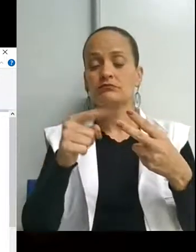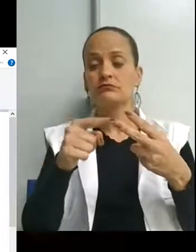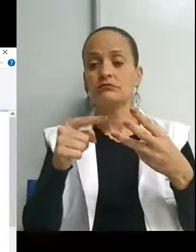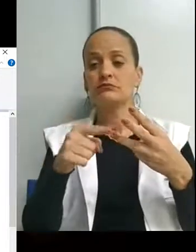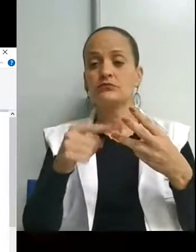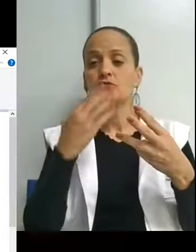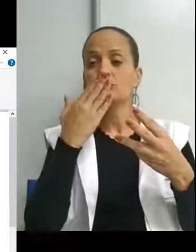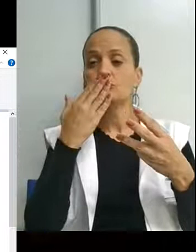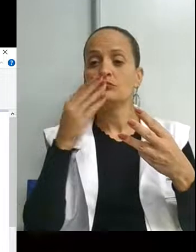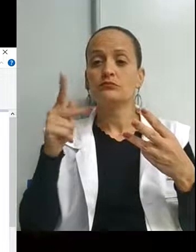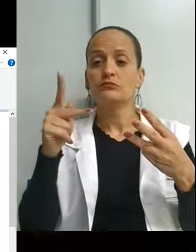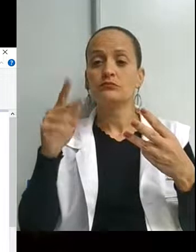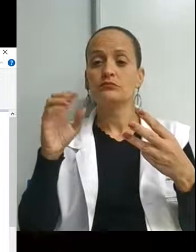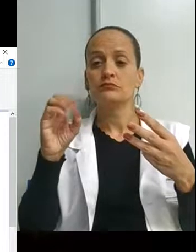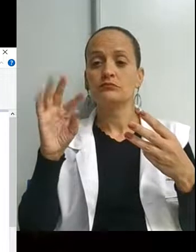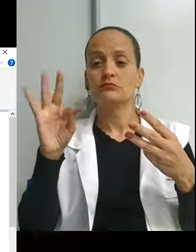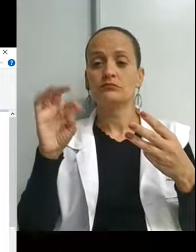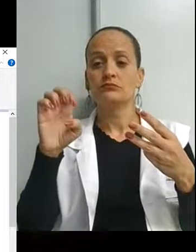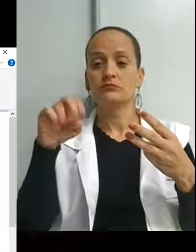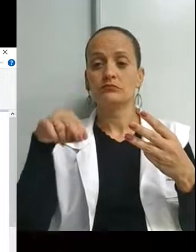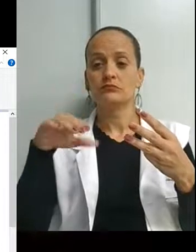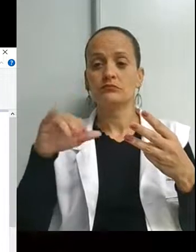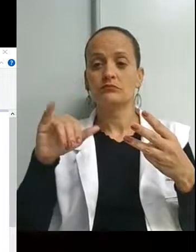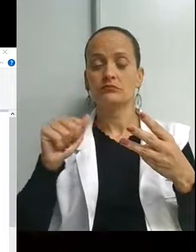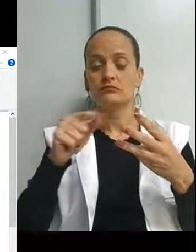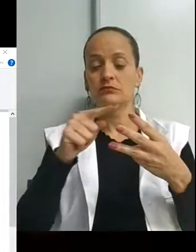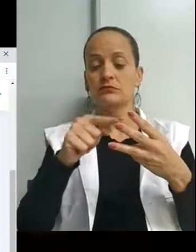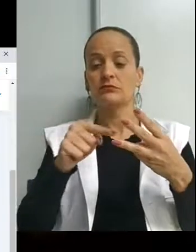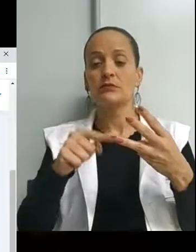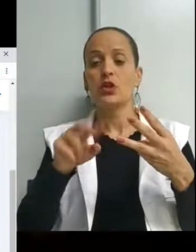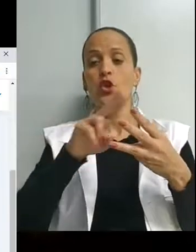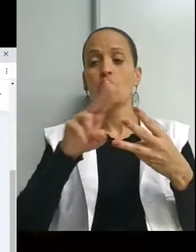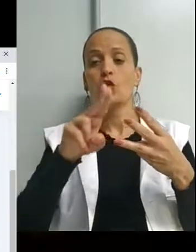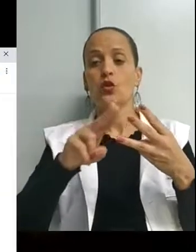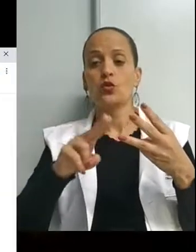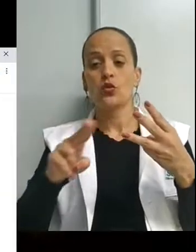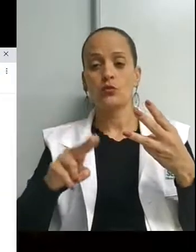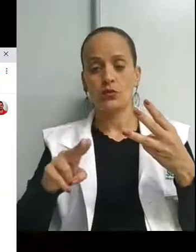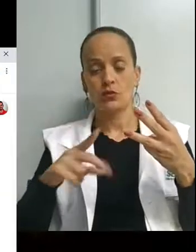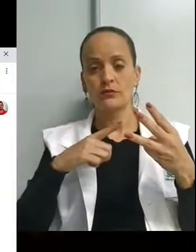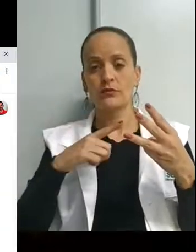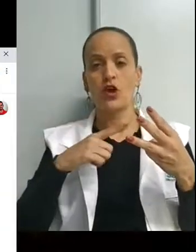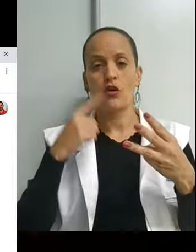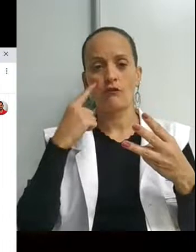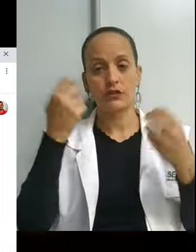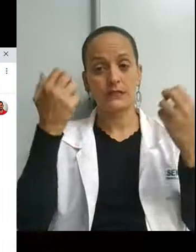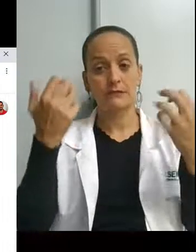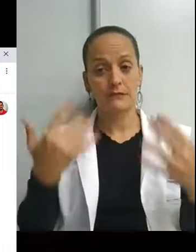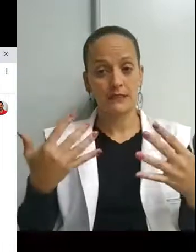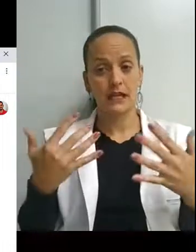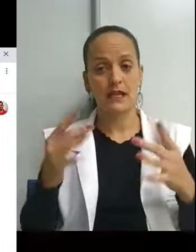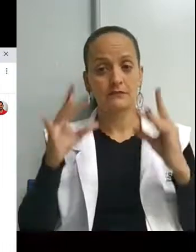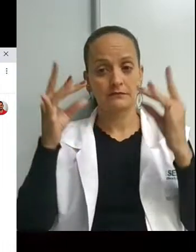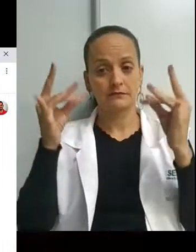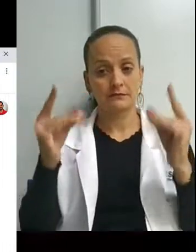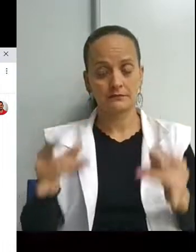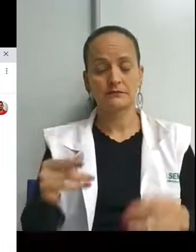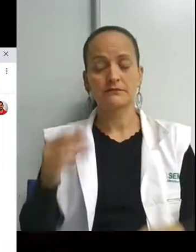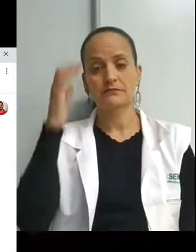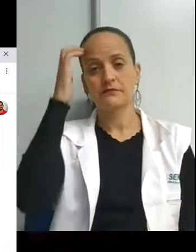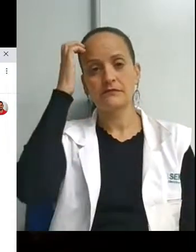gente tem aonde? Em corrente alternada, certo? Para isso, eu vou usar um exemplo clássico aqui, ó, que é o do copo